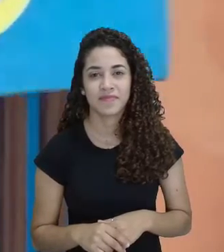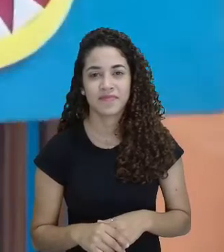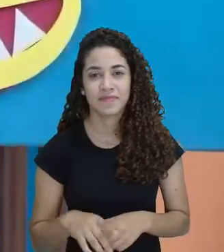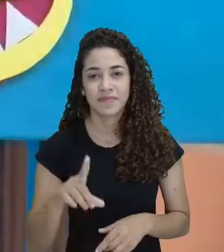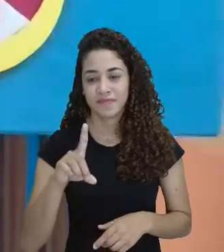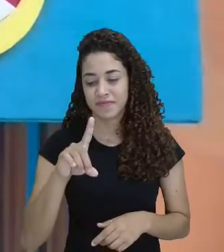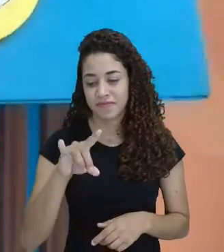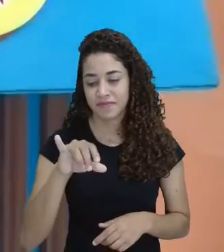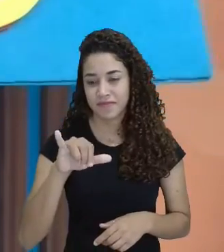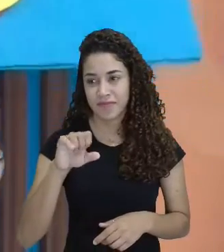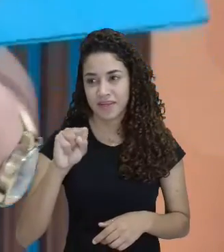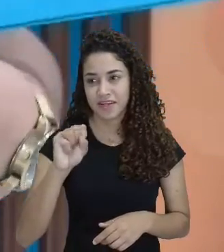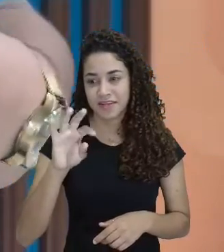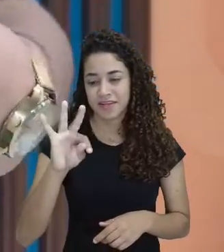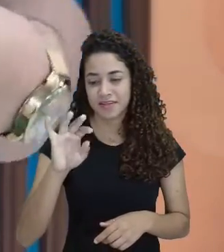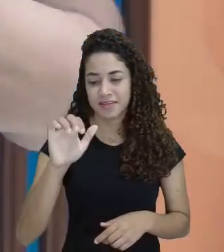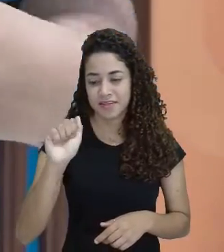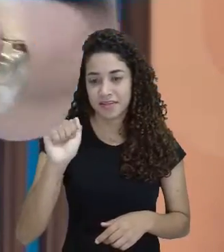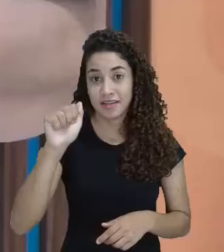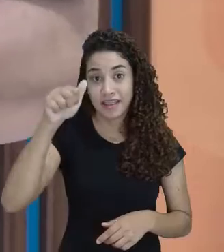distanci,